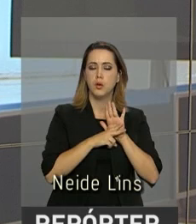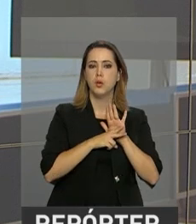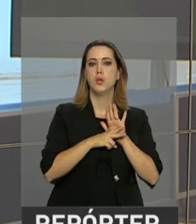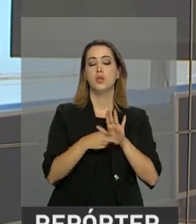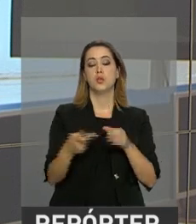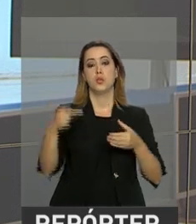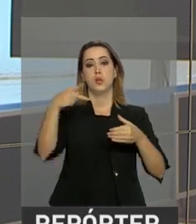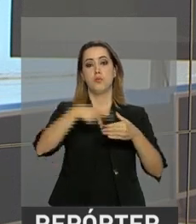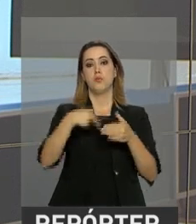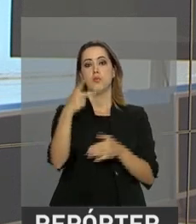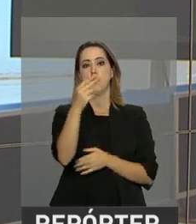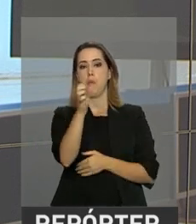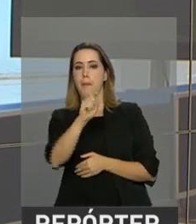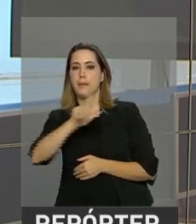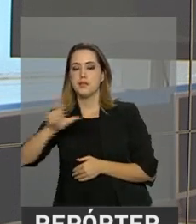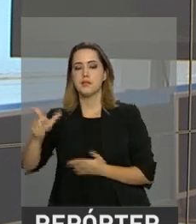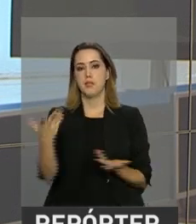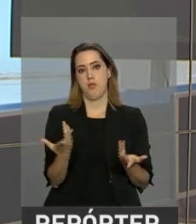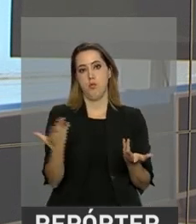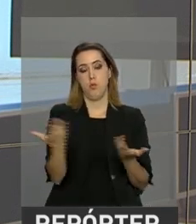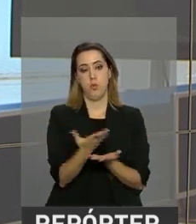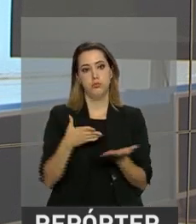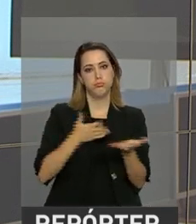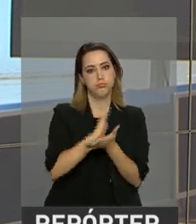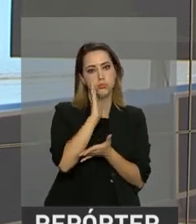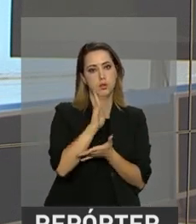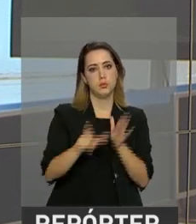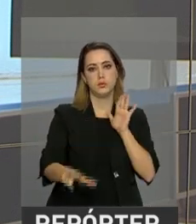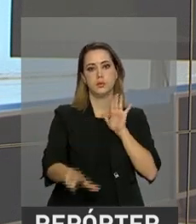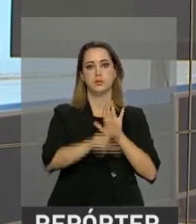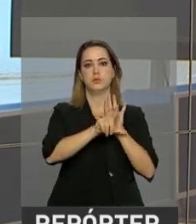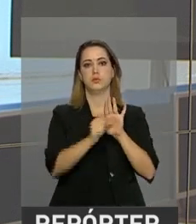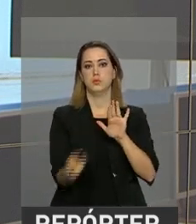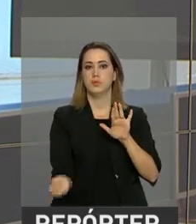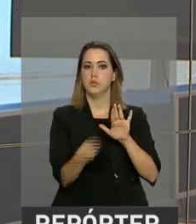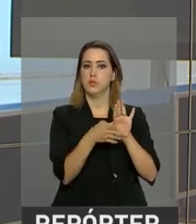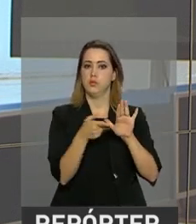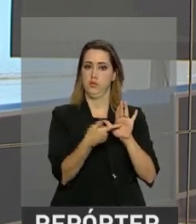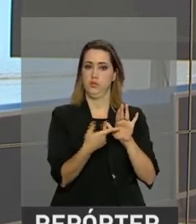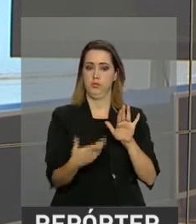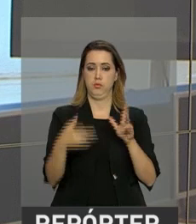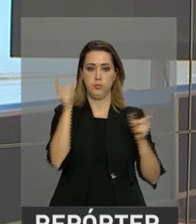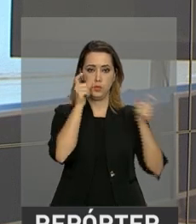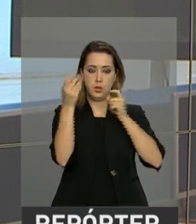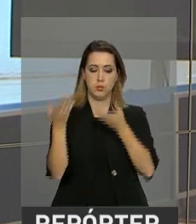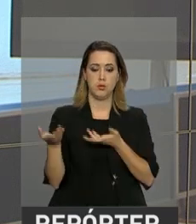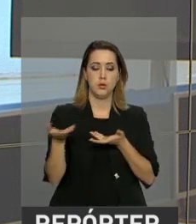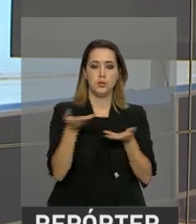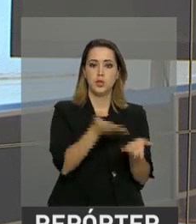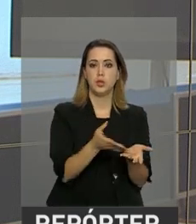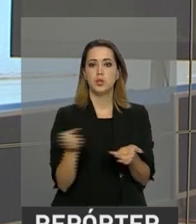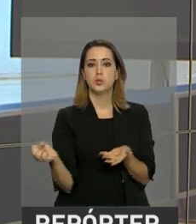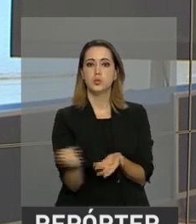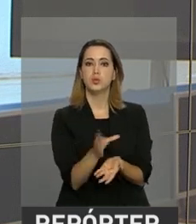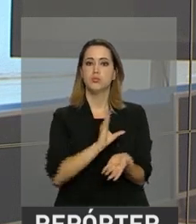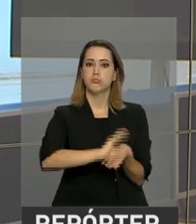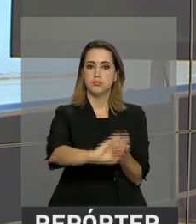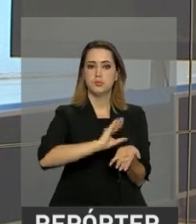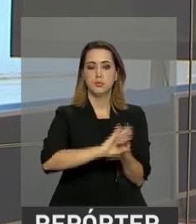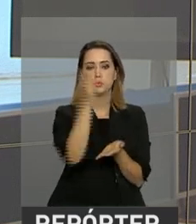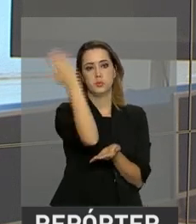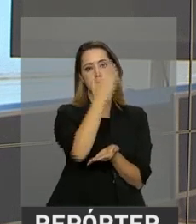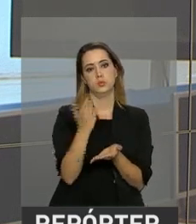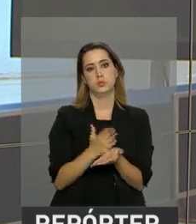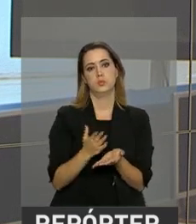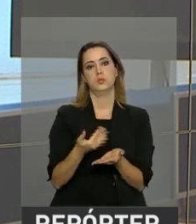pré-sal. Sancionada nesta terça-feira, uma nova lei que, de acordo com o governo, vai atrair novos investimentos para o Brasil e a